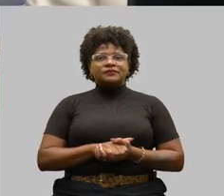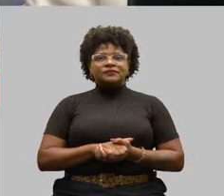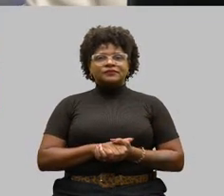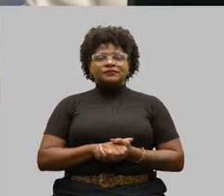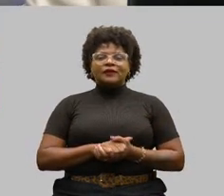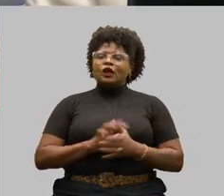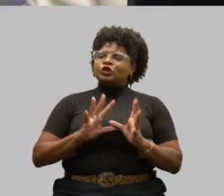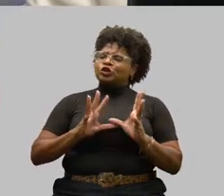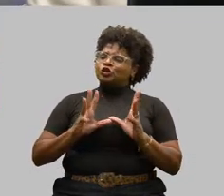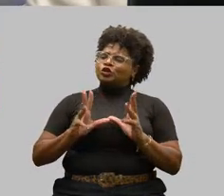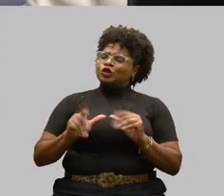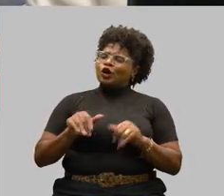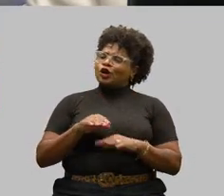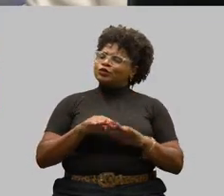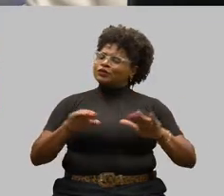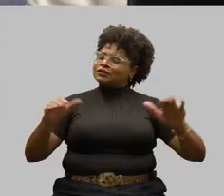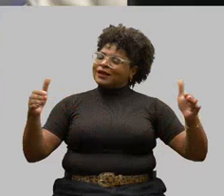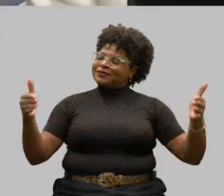Gabriel